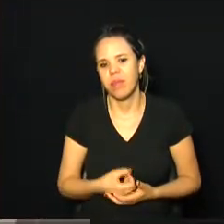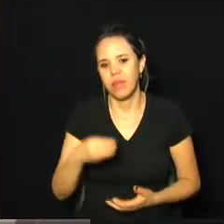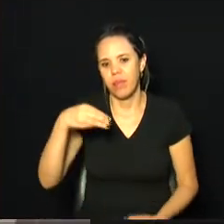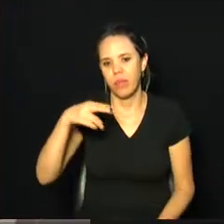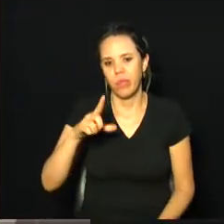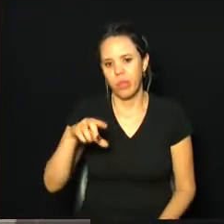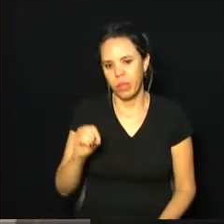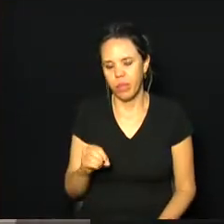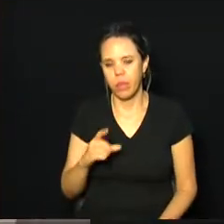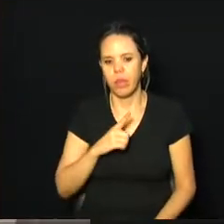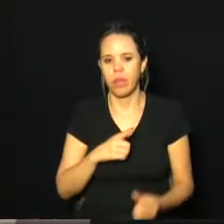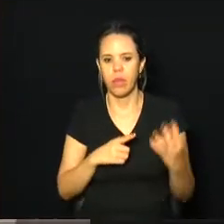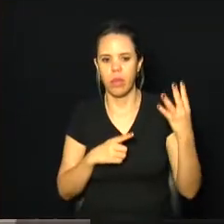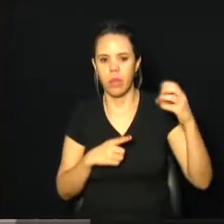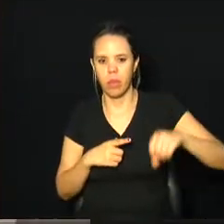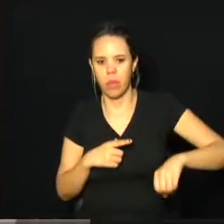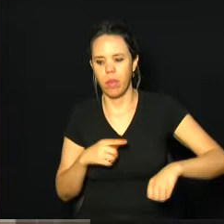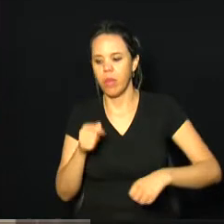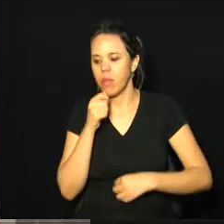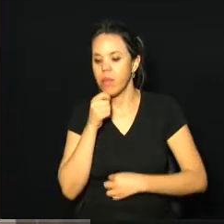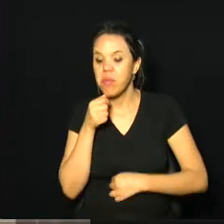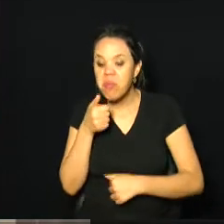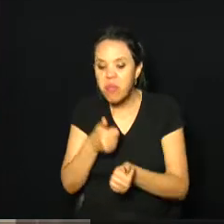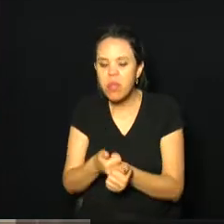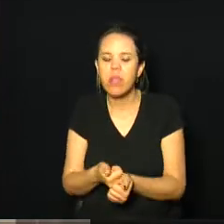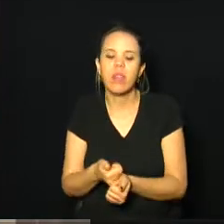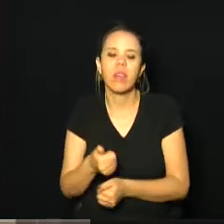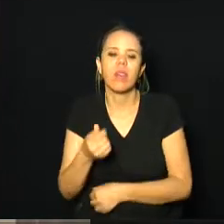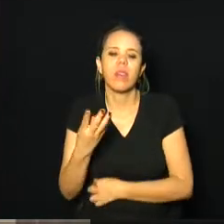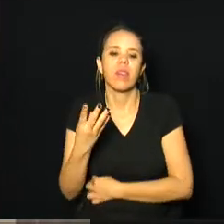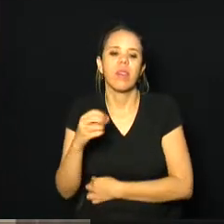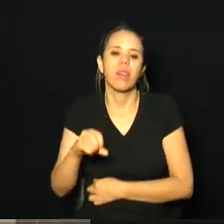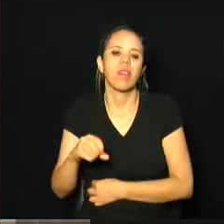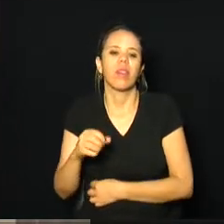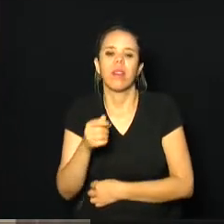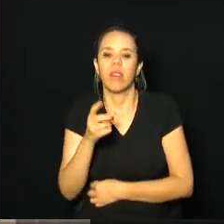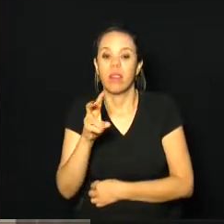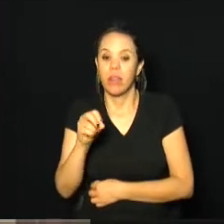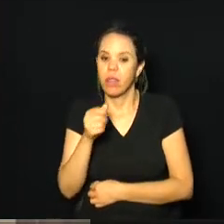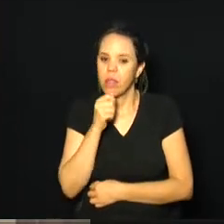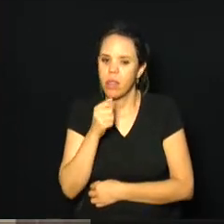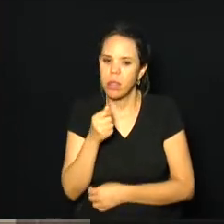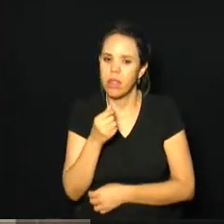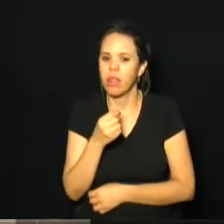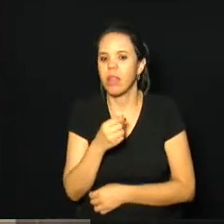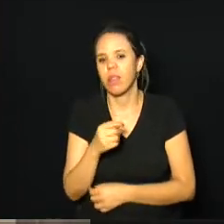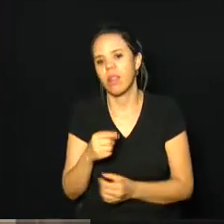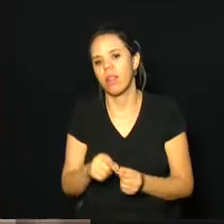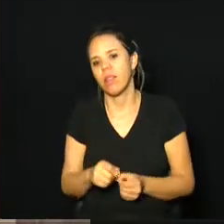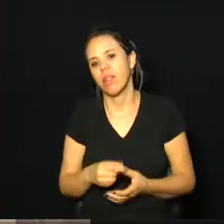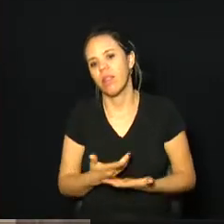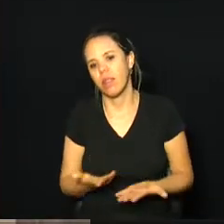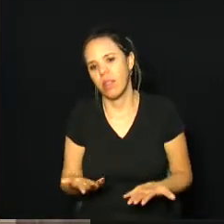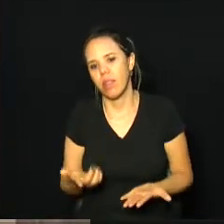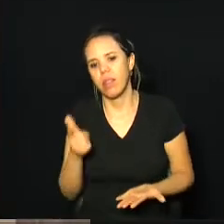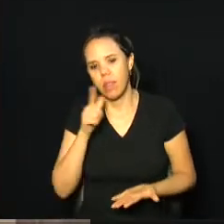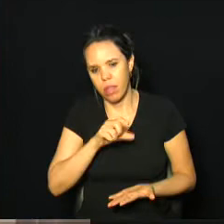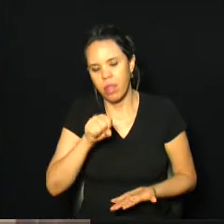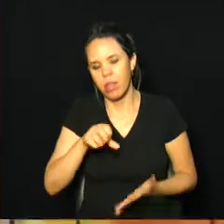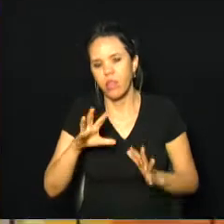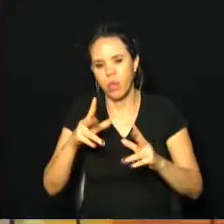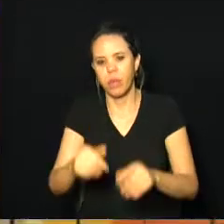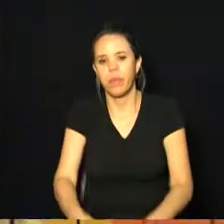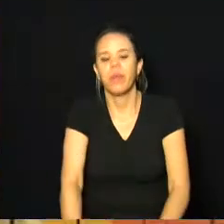tem 49, vai fazer 50 agora, no ano da medalha. Dos 30 anos ele faz 50, mas vai estar 50 todo